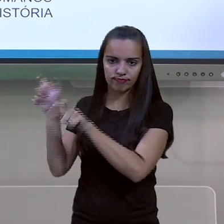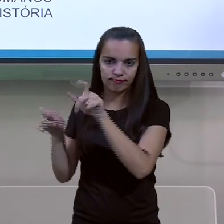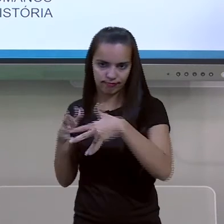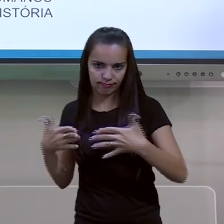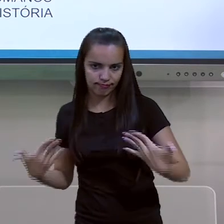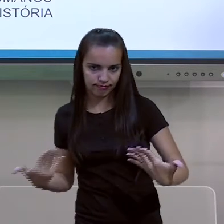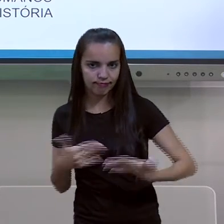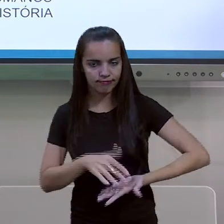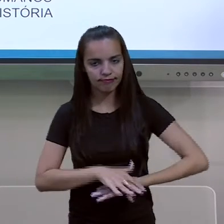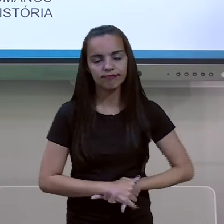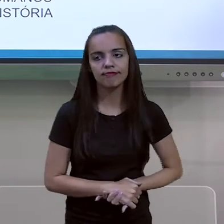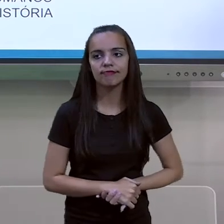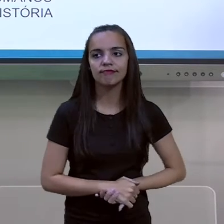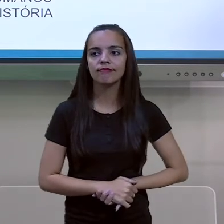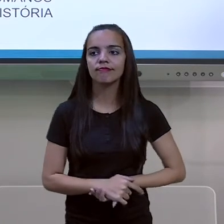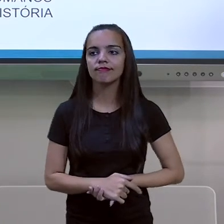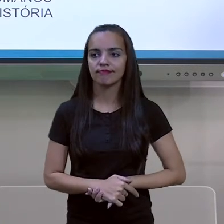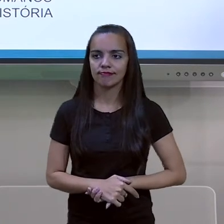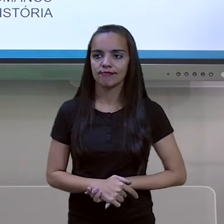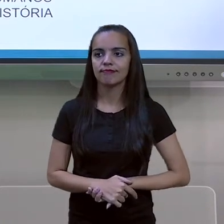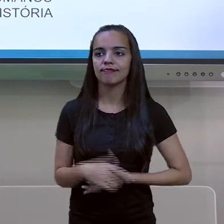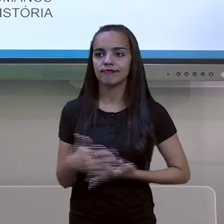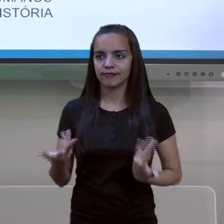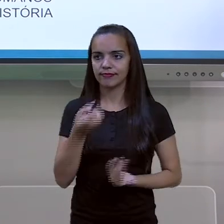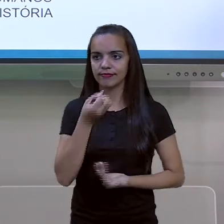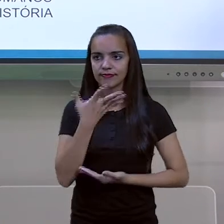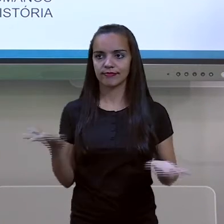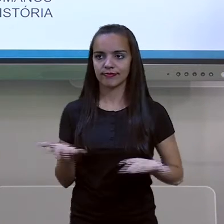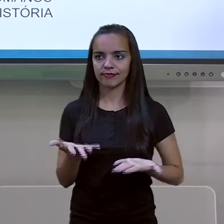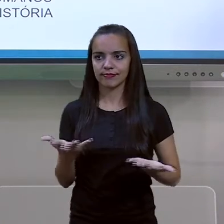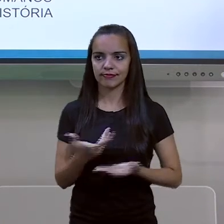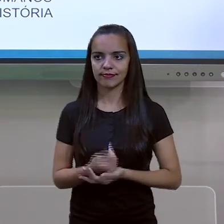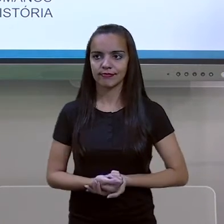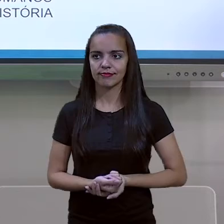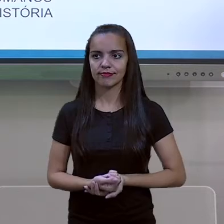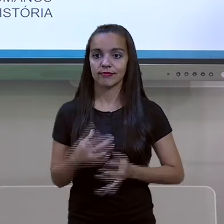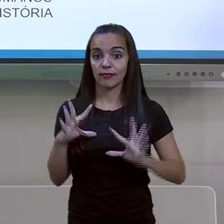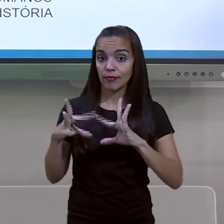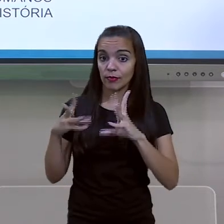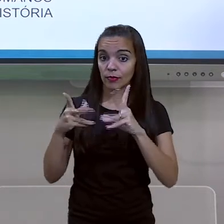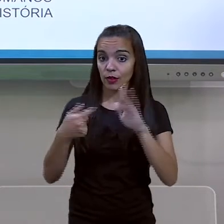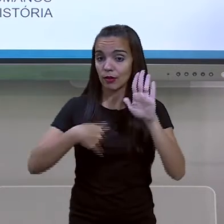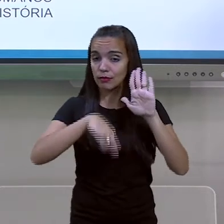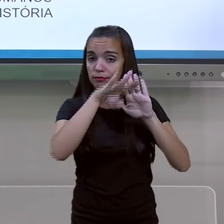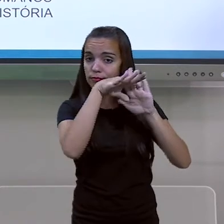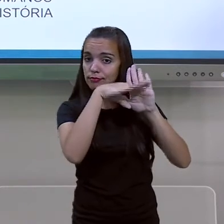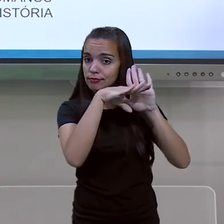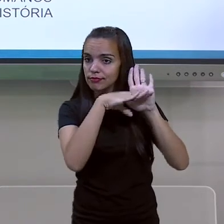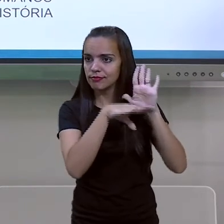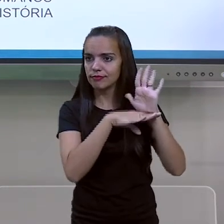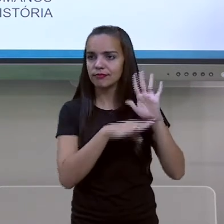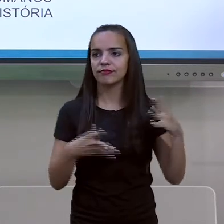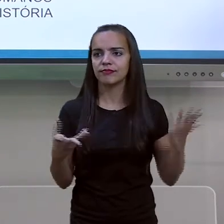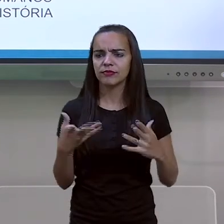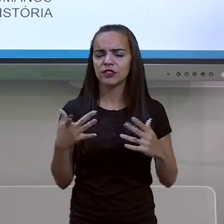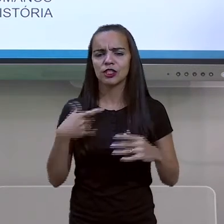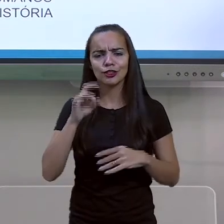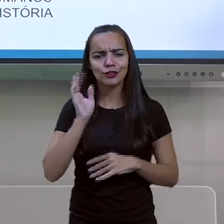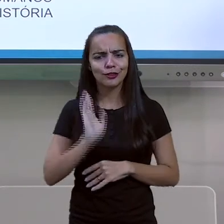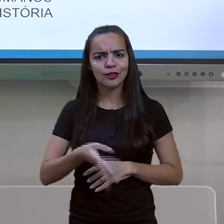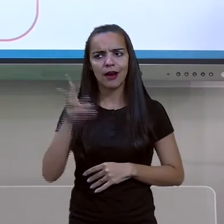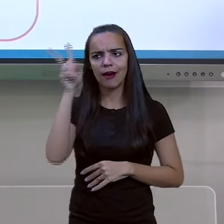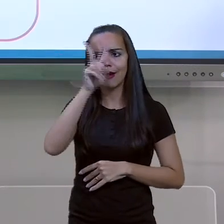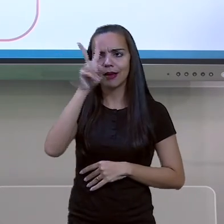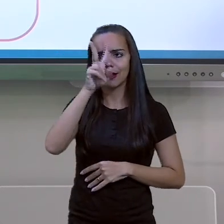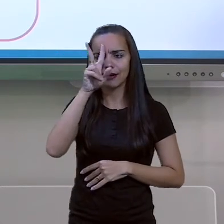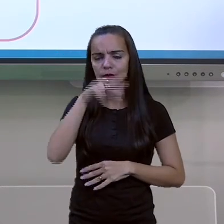muito mais amplo com esses relatos. Agora que já vimos todo o nosso conteúdo e já relembramos um pouco